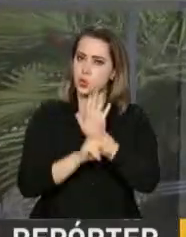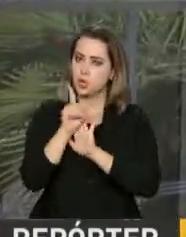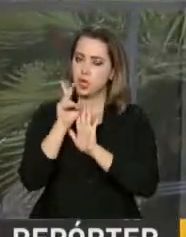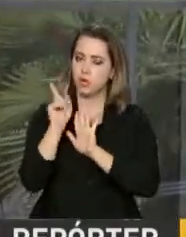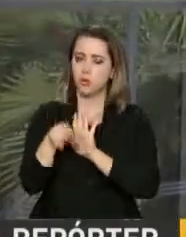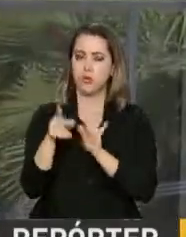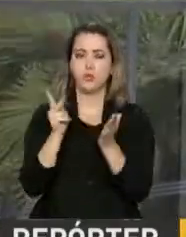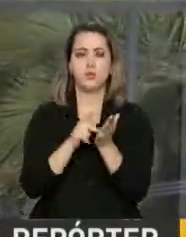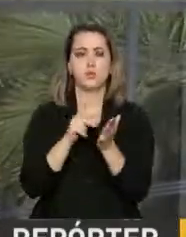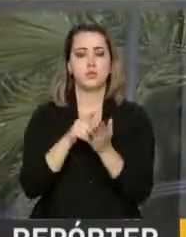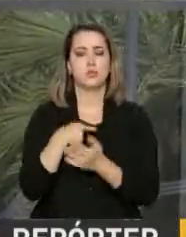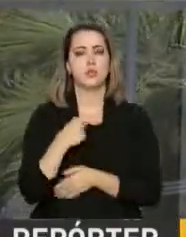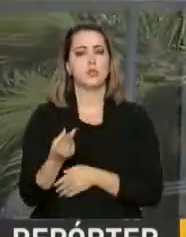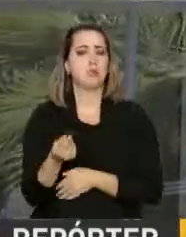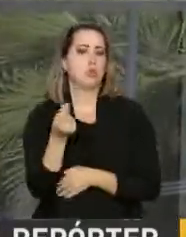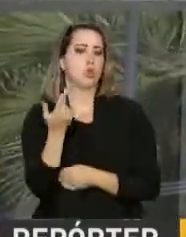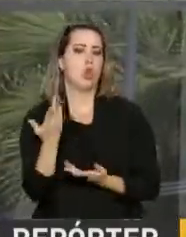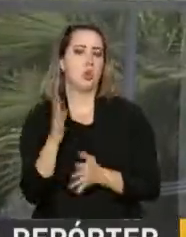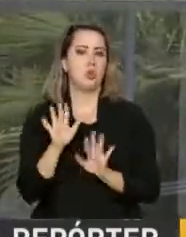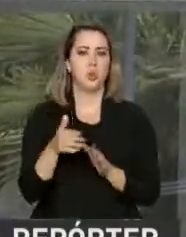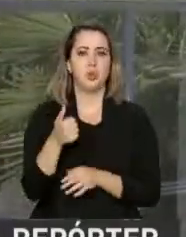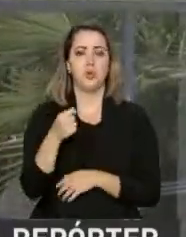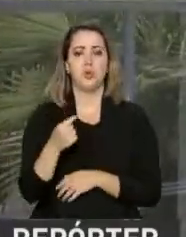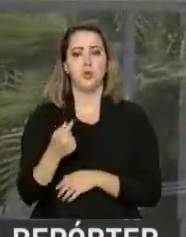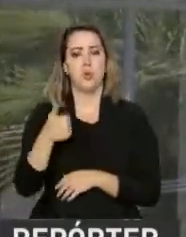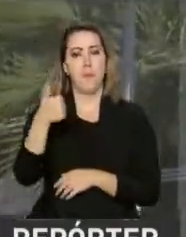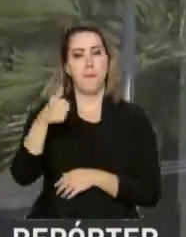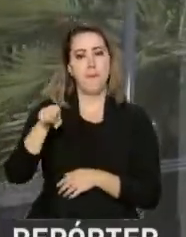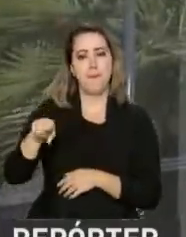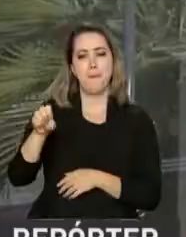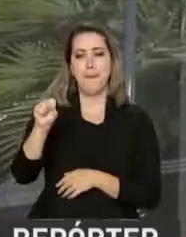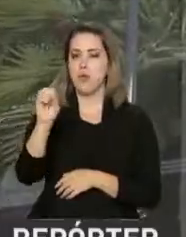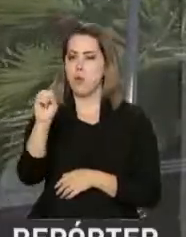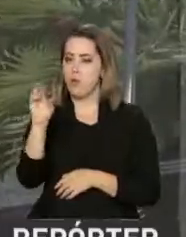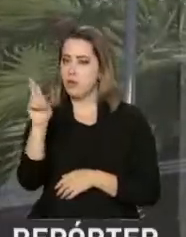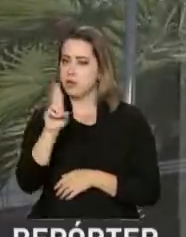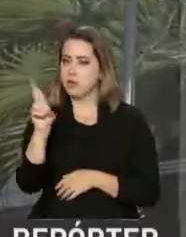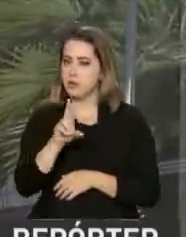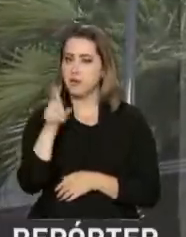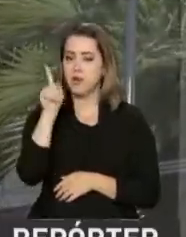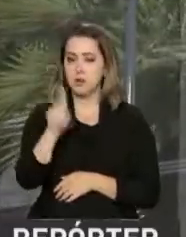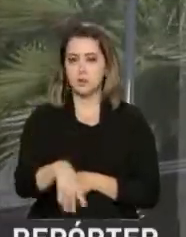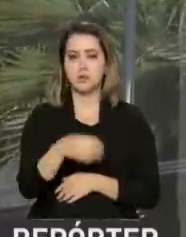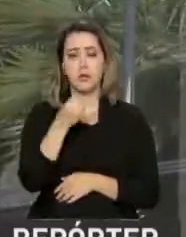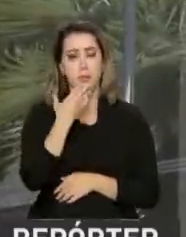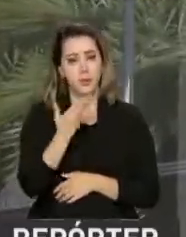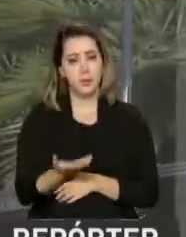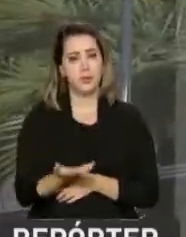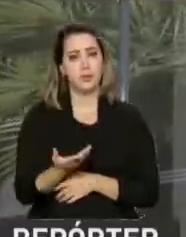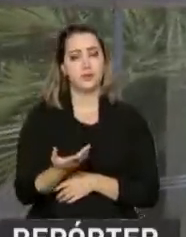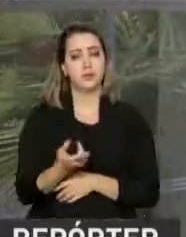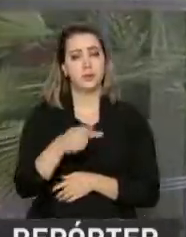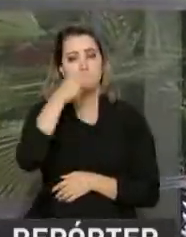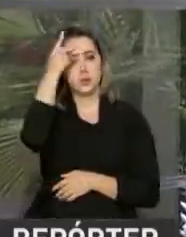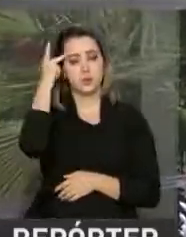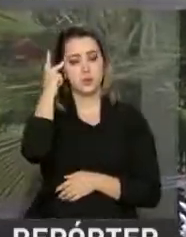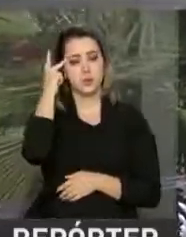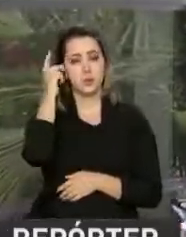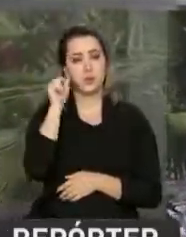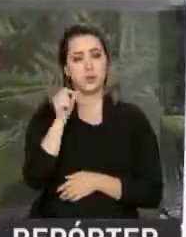tem uma graninha 1.800 reais se alguma coisinha jael adianta nesta quinta quem tá